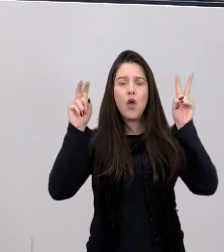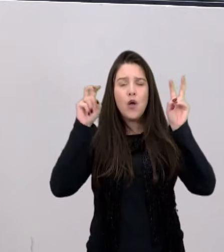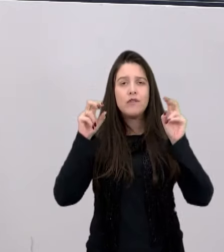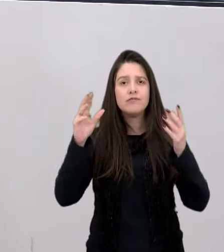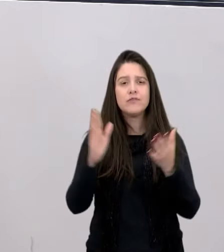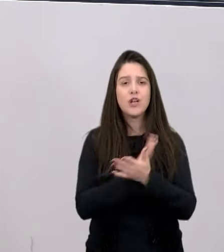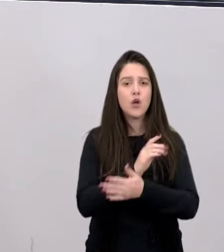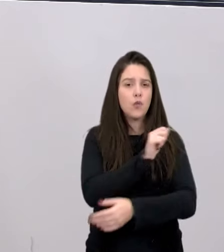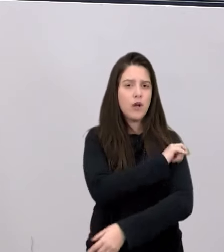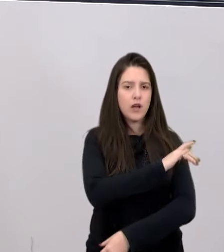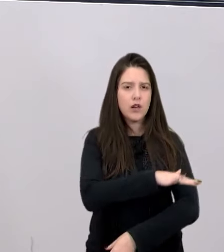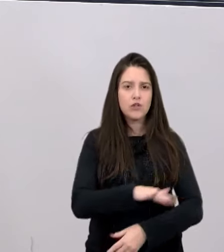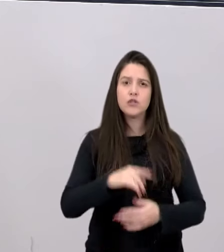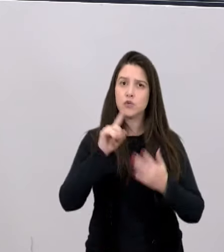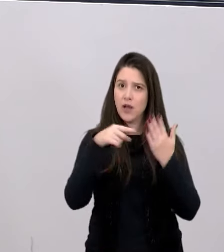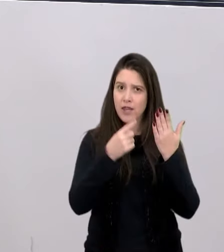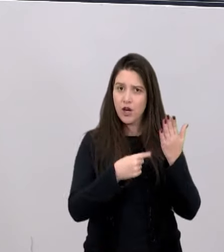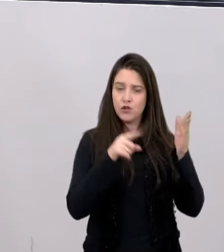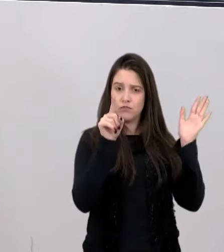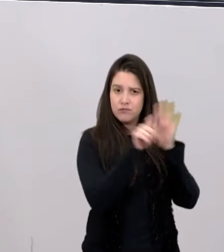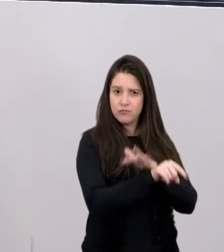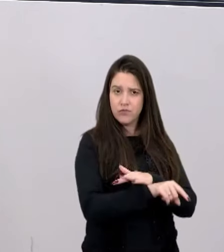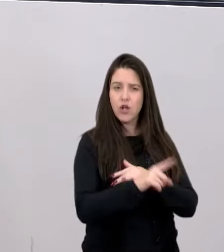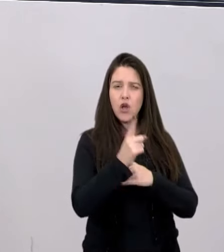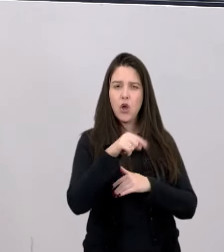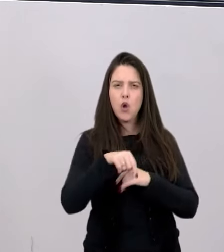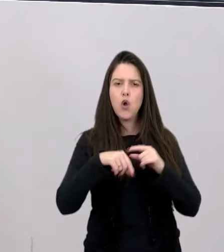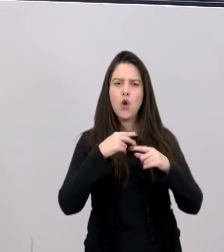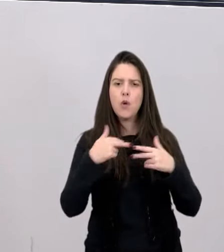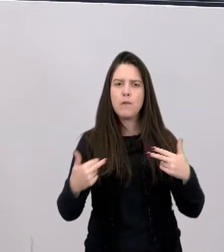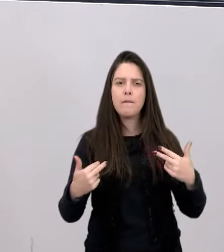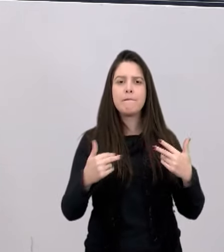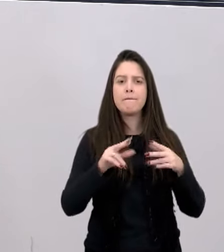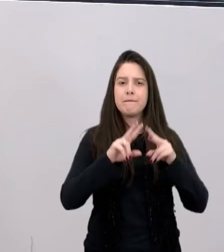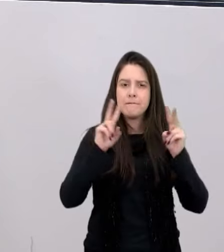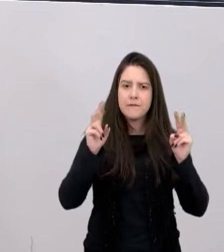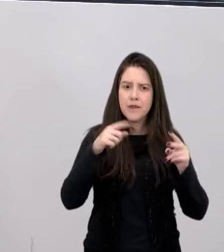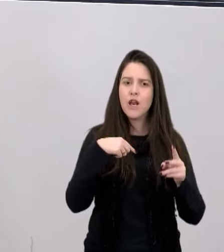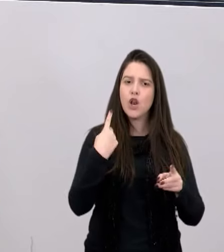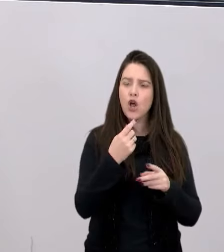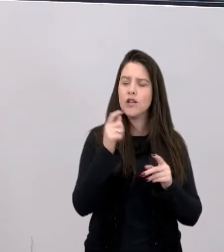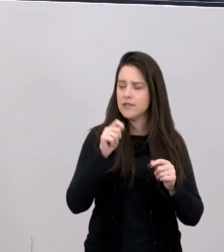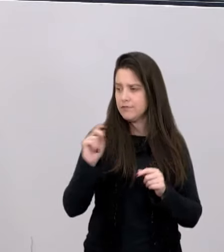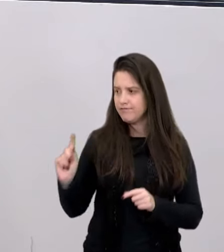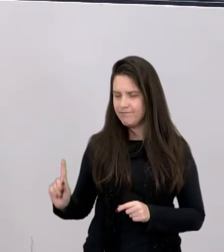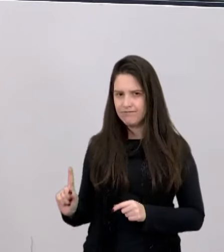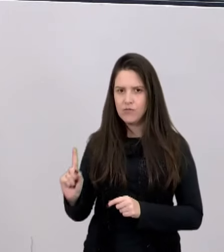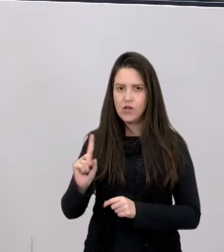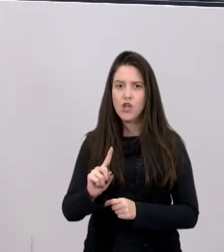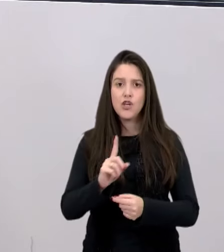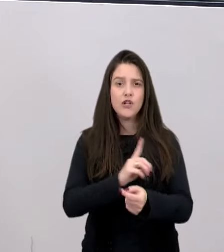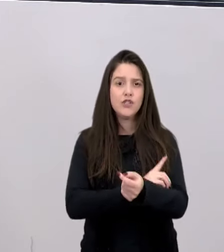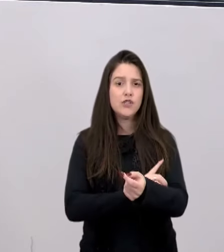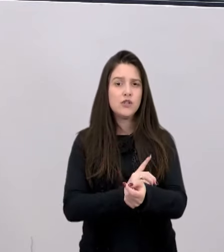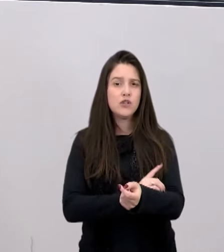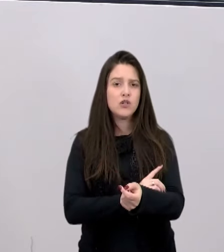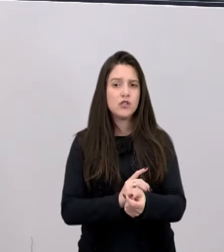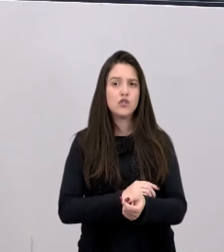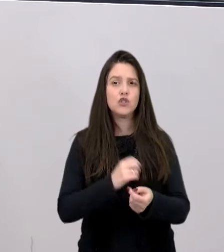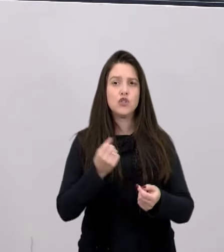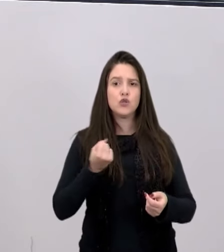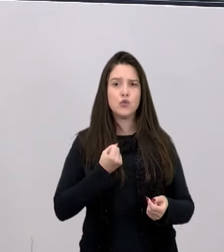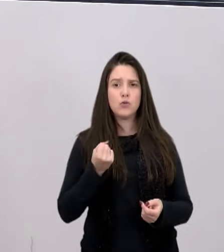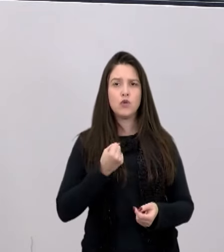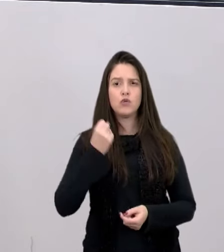alunos, né, anotarem aí no caderno de vocês que não é qualquer tipo de diabetes. A nossa paciente tem aí diabetes tipo